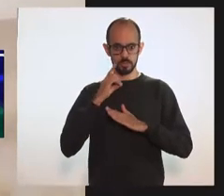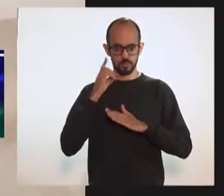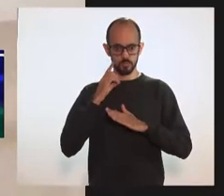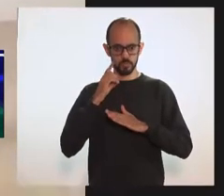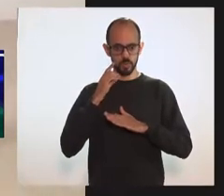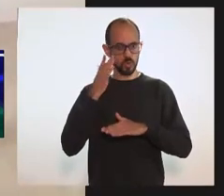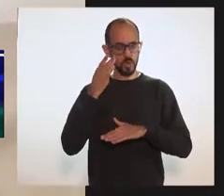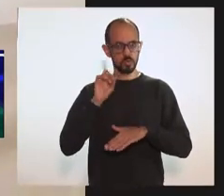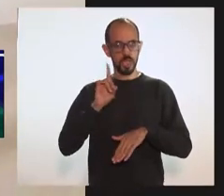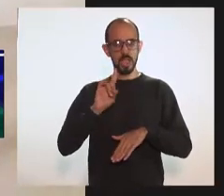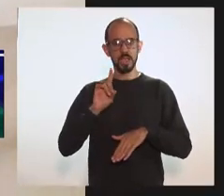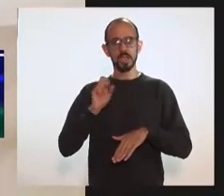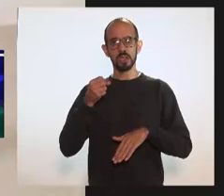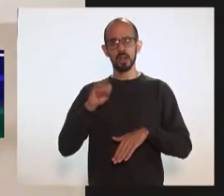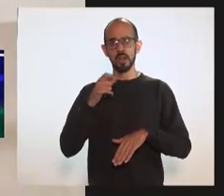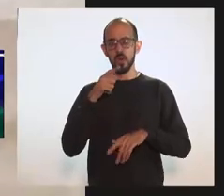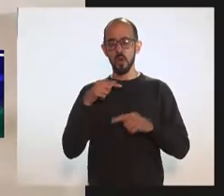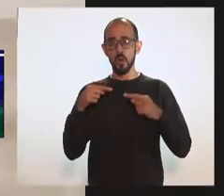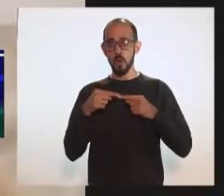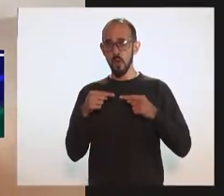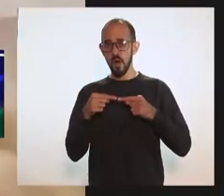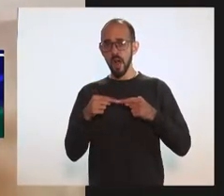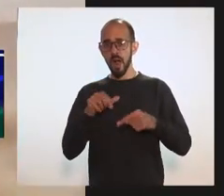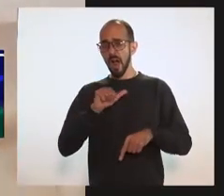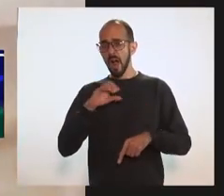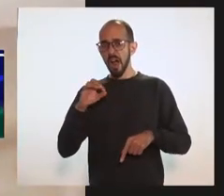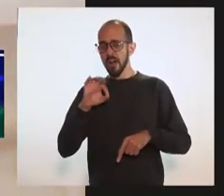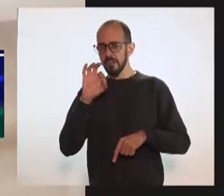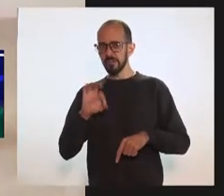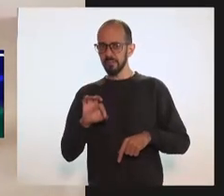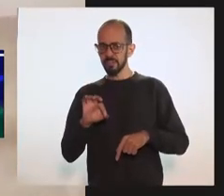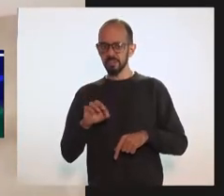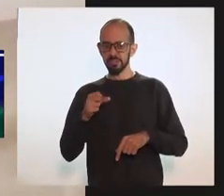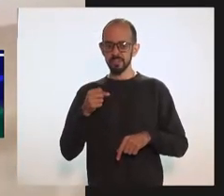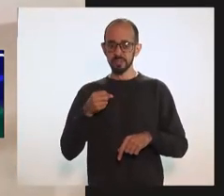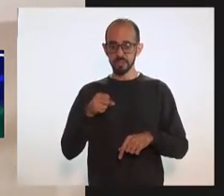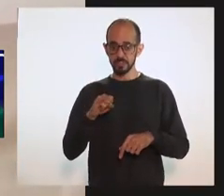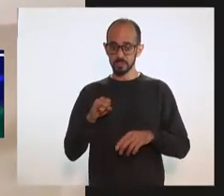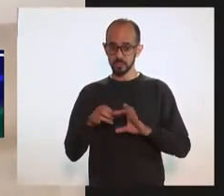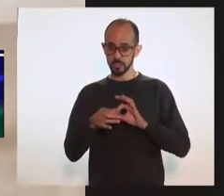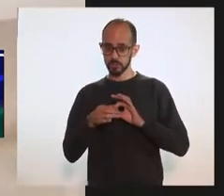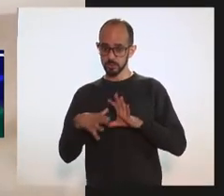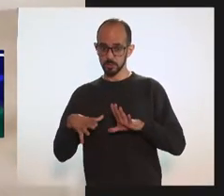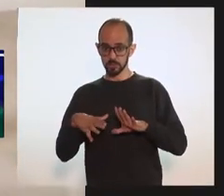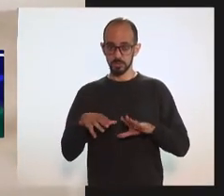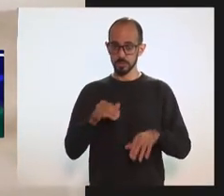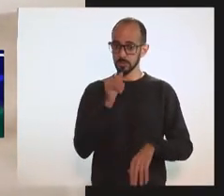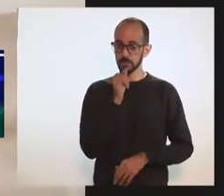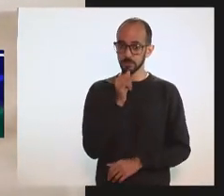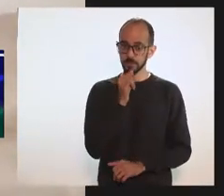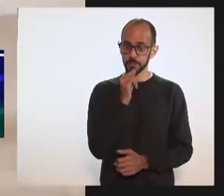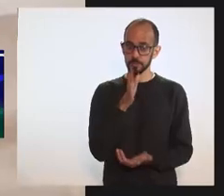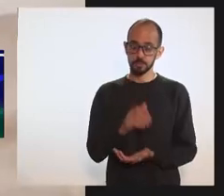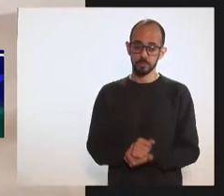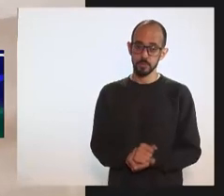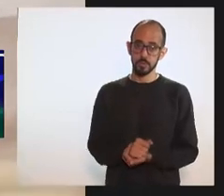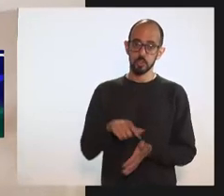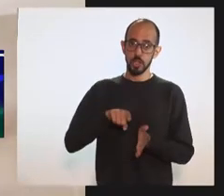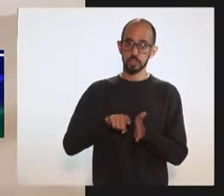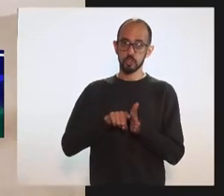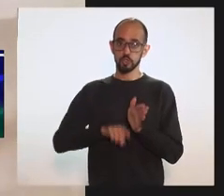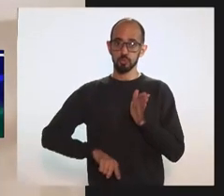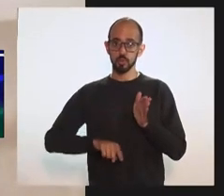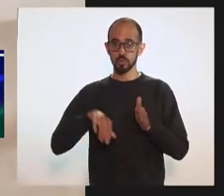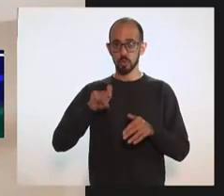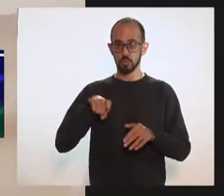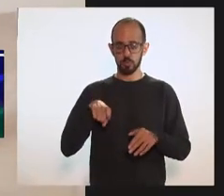100% com a ideia do deputado Luiz Paulo de que o autorizativo, em casos de redução de impostos, seria